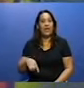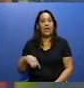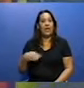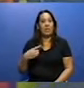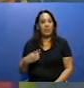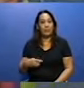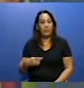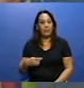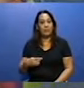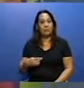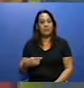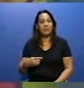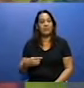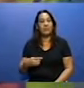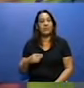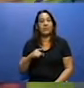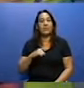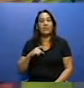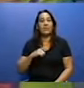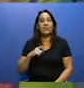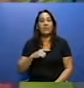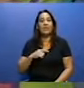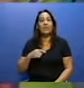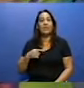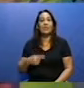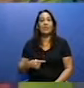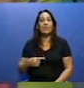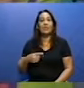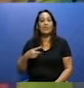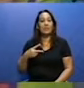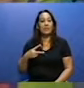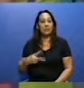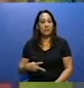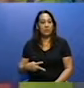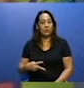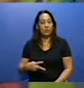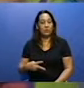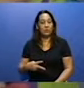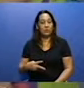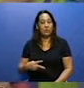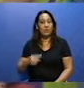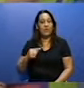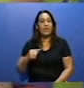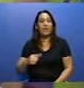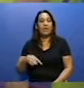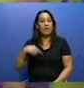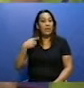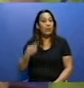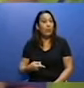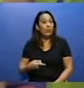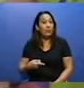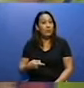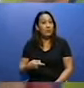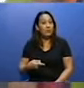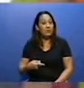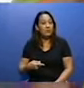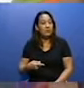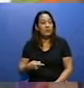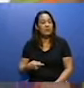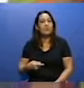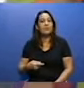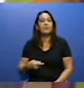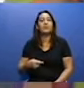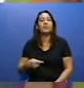a figura 6? Seria 10 mais 2, 11, 12. E se eu fosse desenhar a